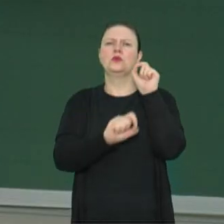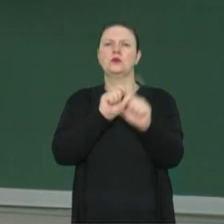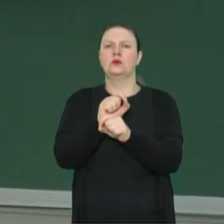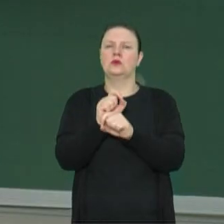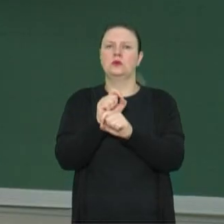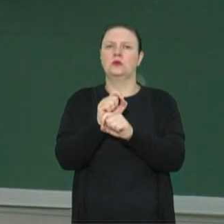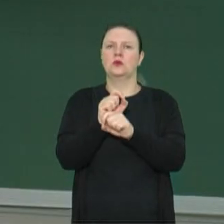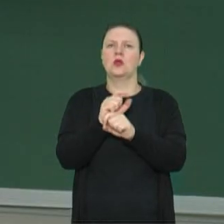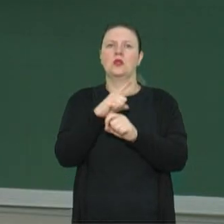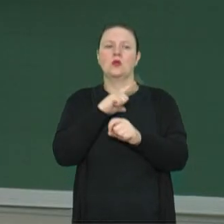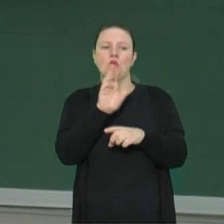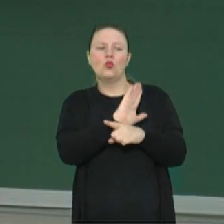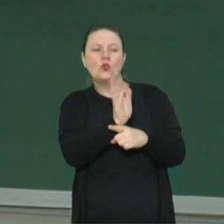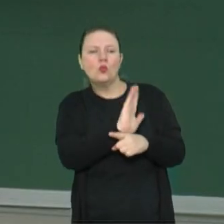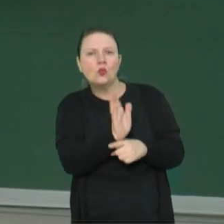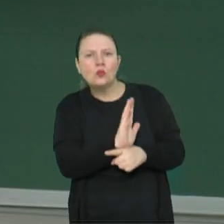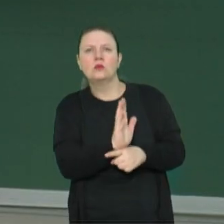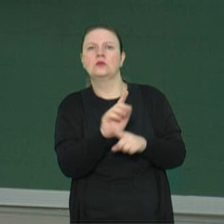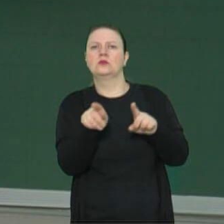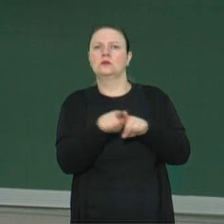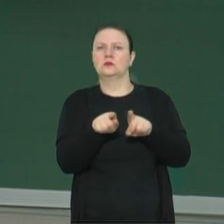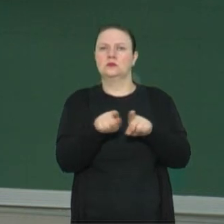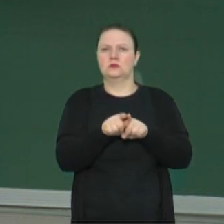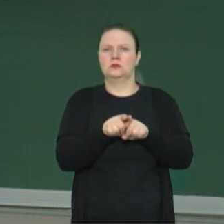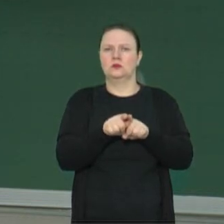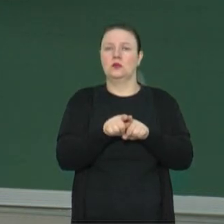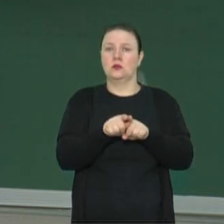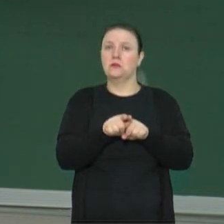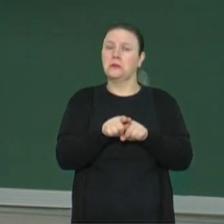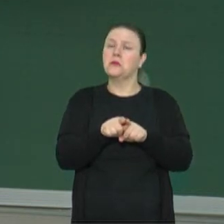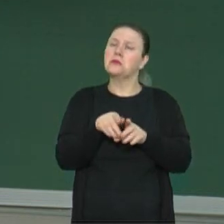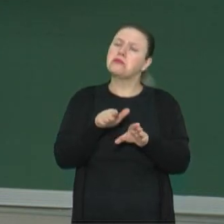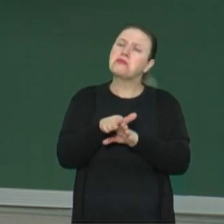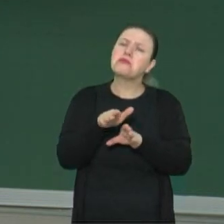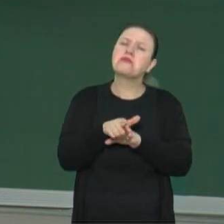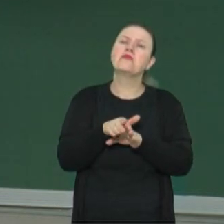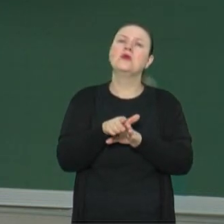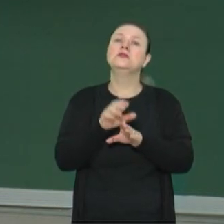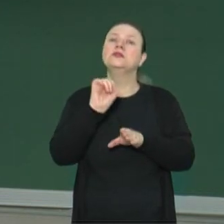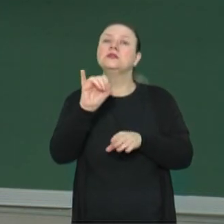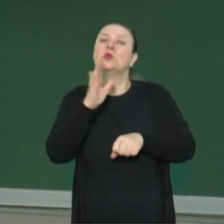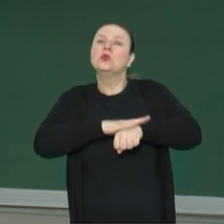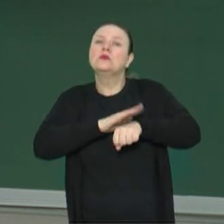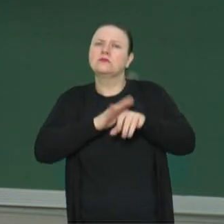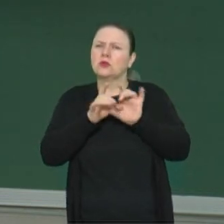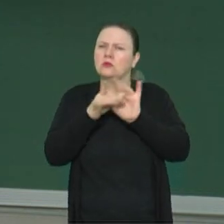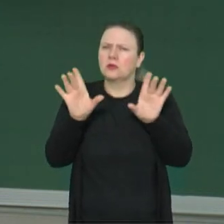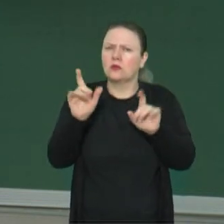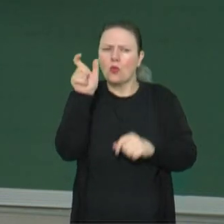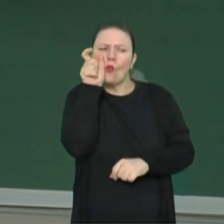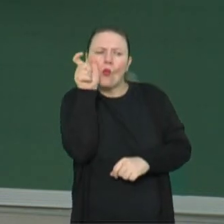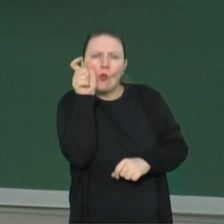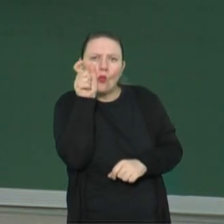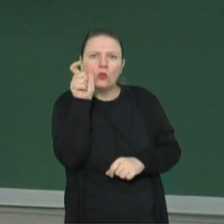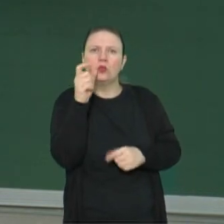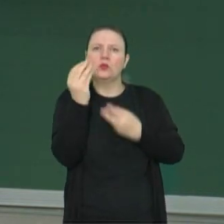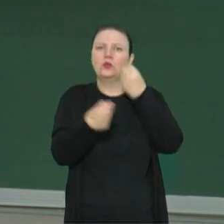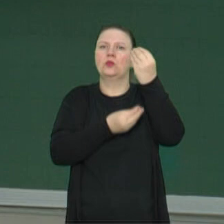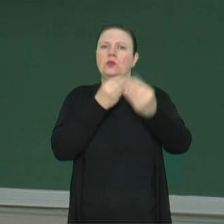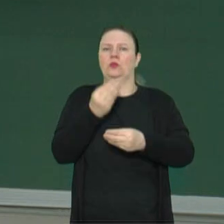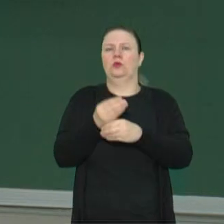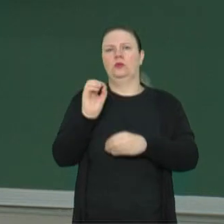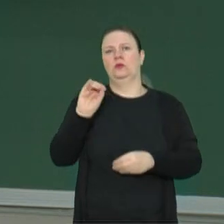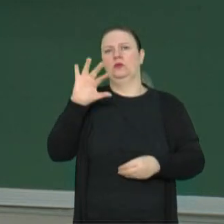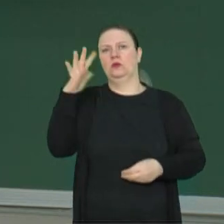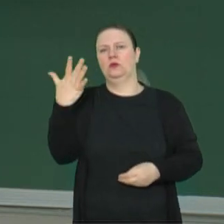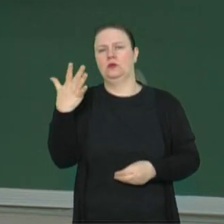o documentário, né, dessa escalada. Então eu recomendo você sobrar um tempinho e assista esse documentário que retrata como que foi